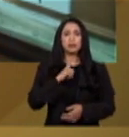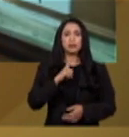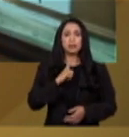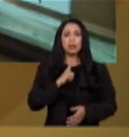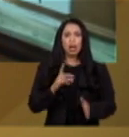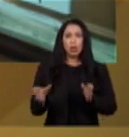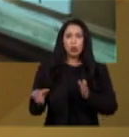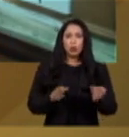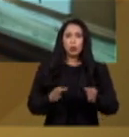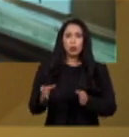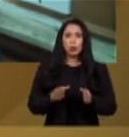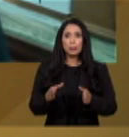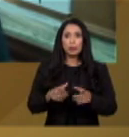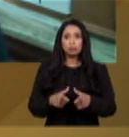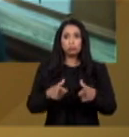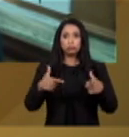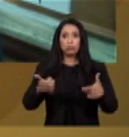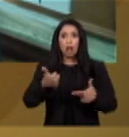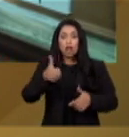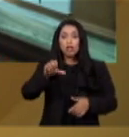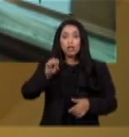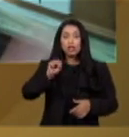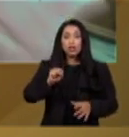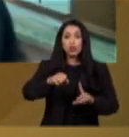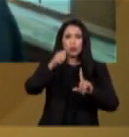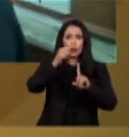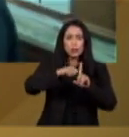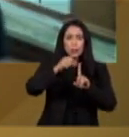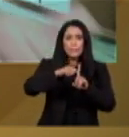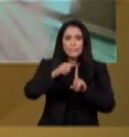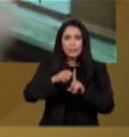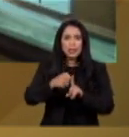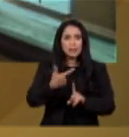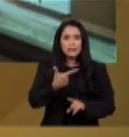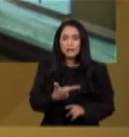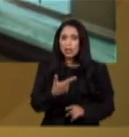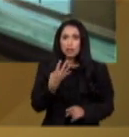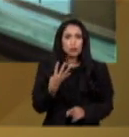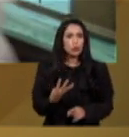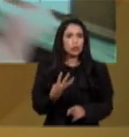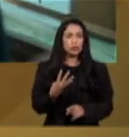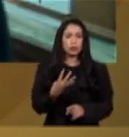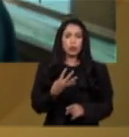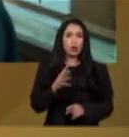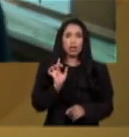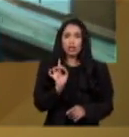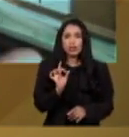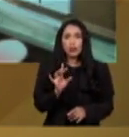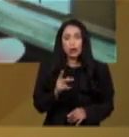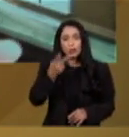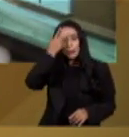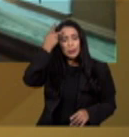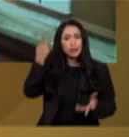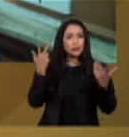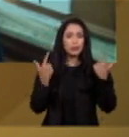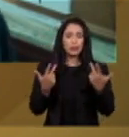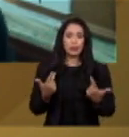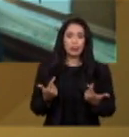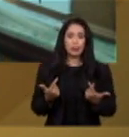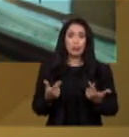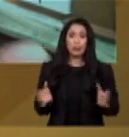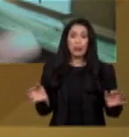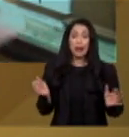o prazo dilatado 18 meses, não as 24 horas que tem o cidadão comum para